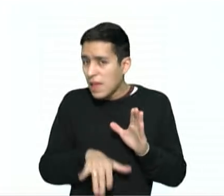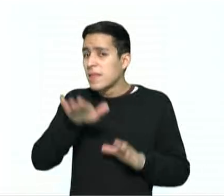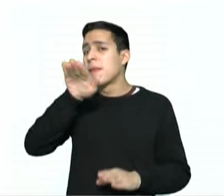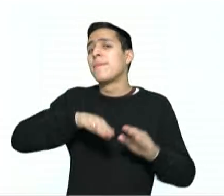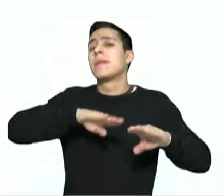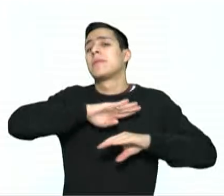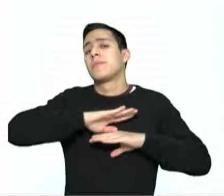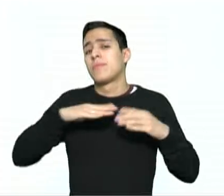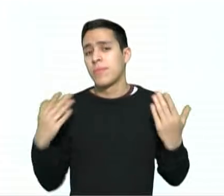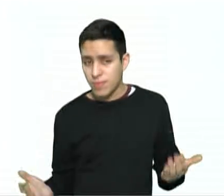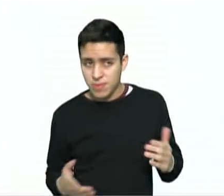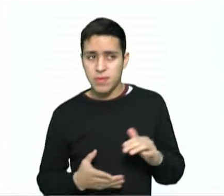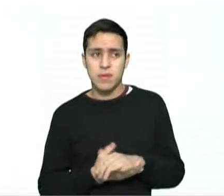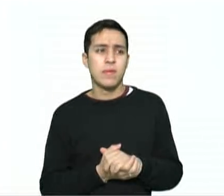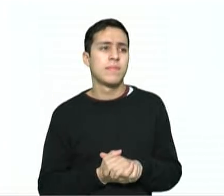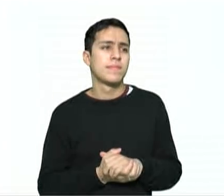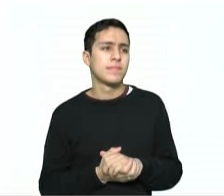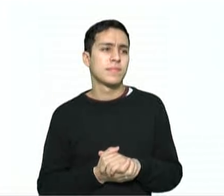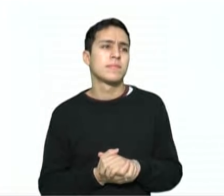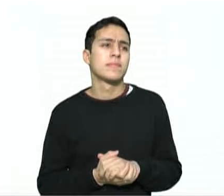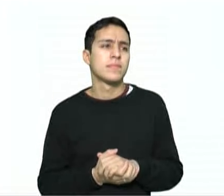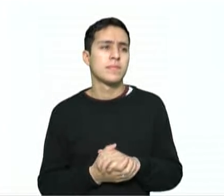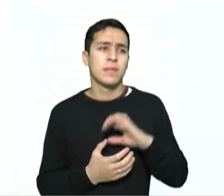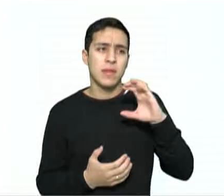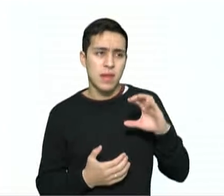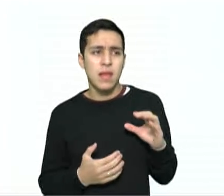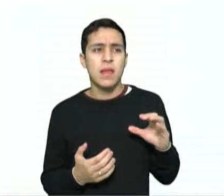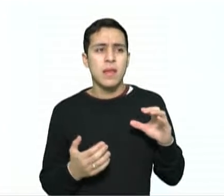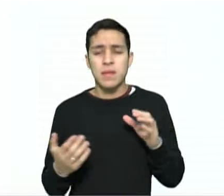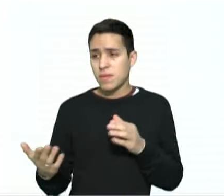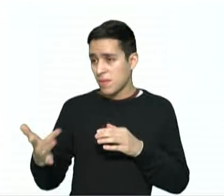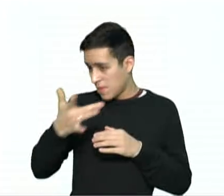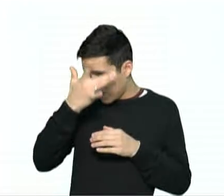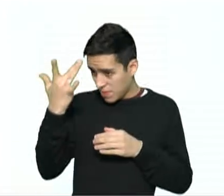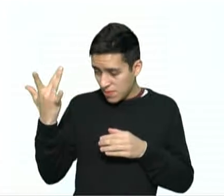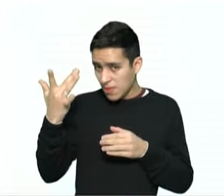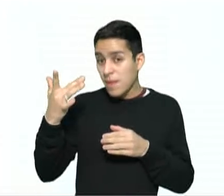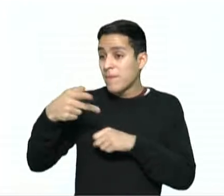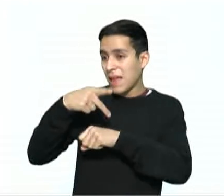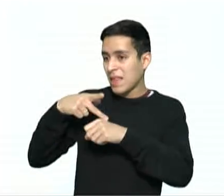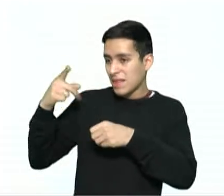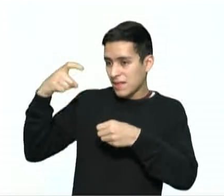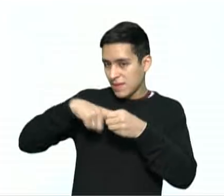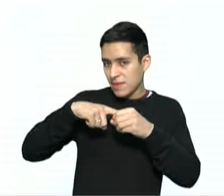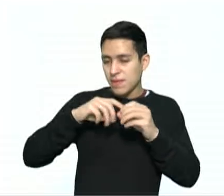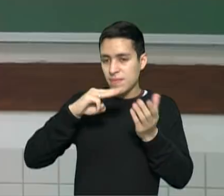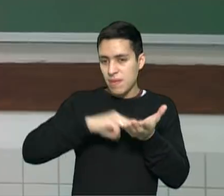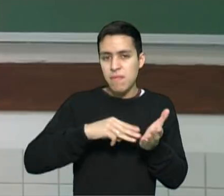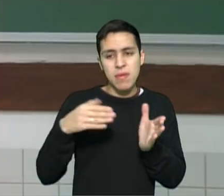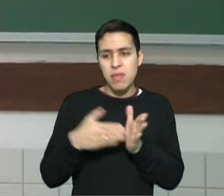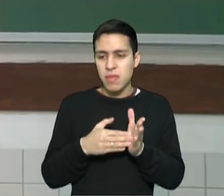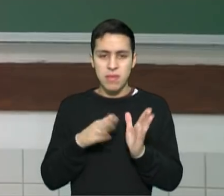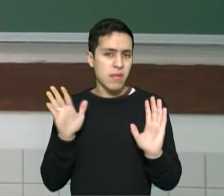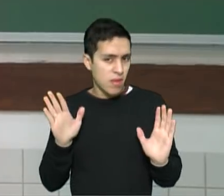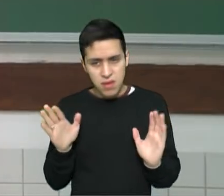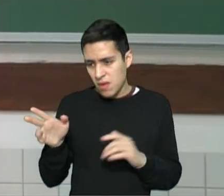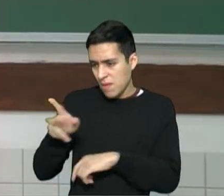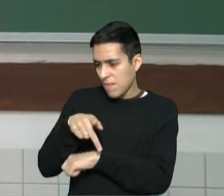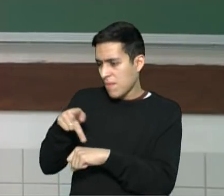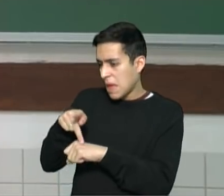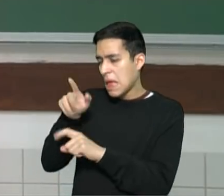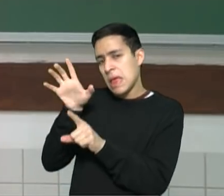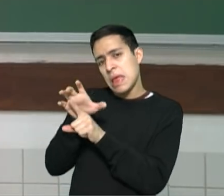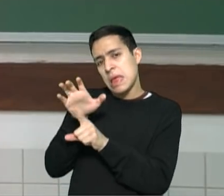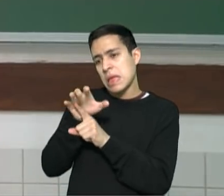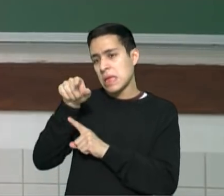da situação. A admissão como membro das Nações Unidas fica restrita? Não, não é porque um país é influente